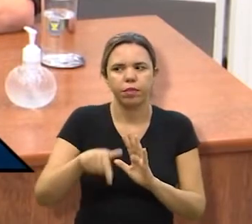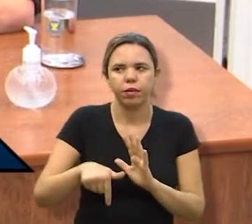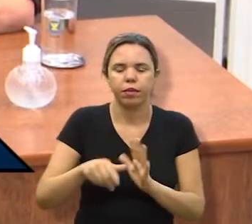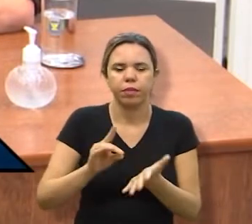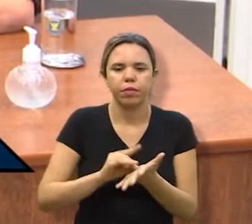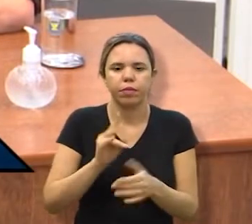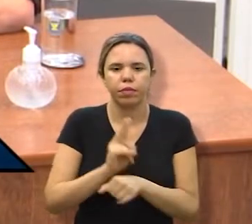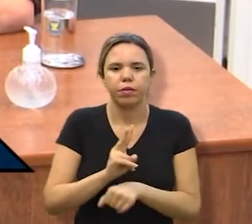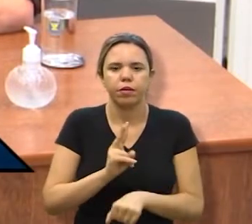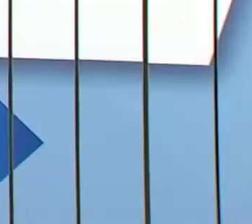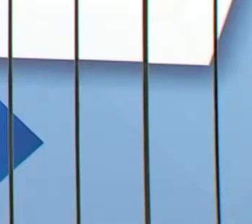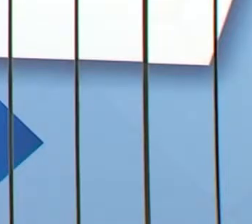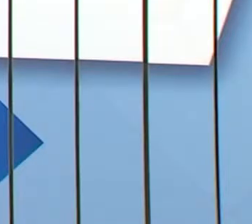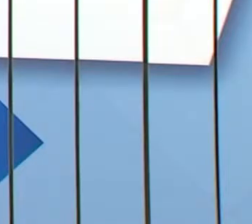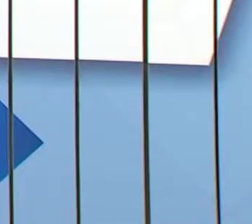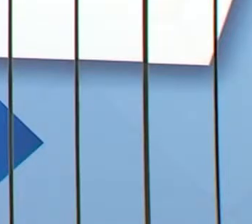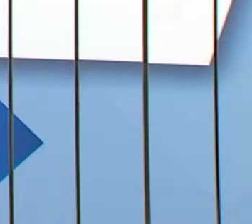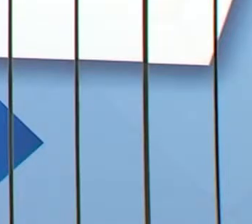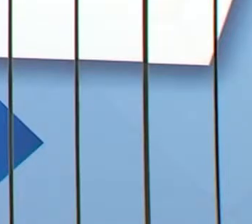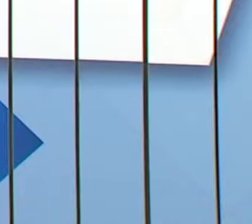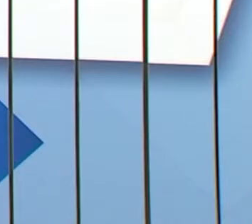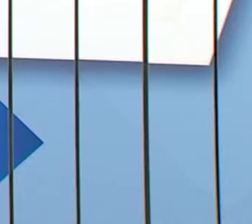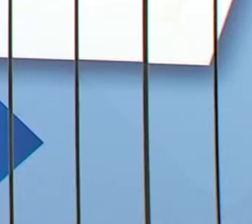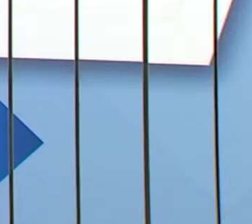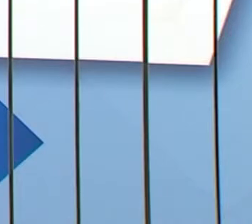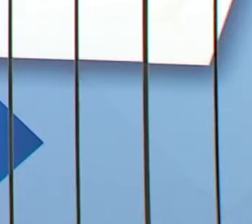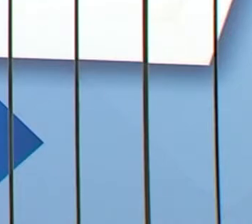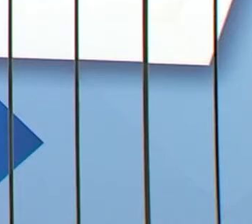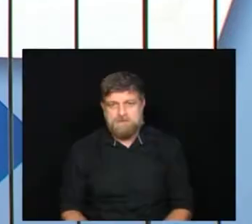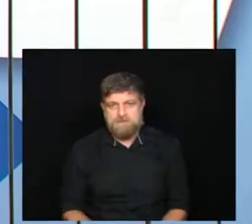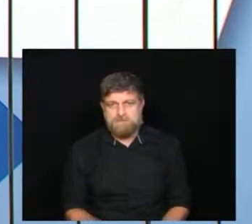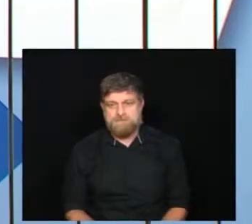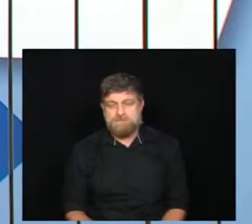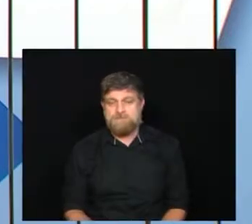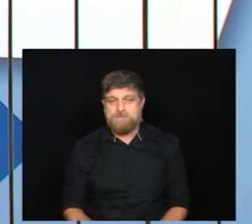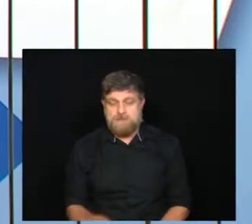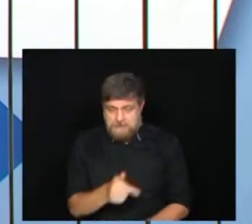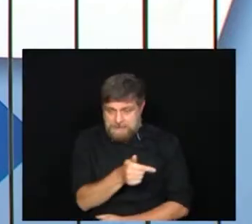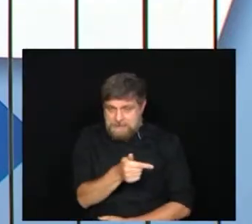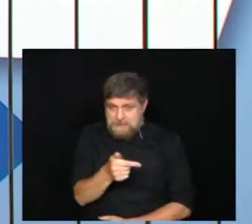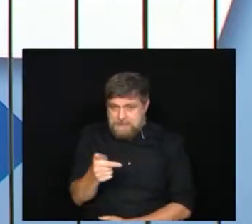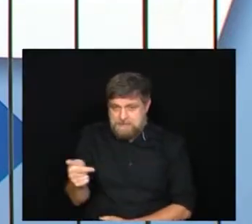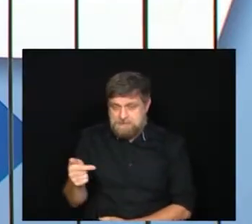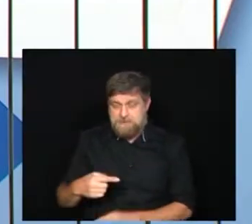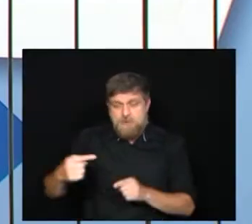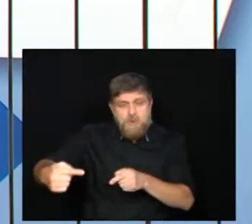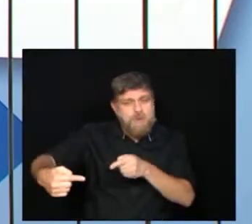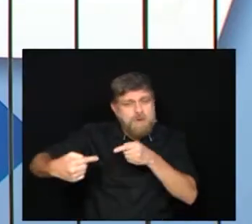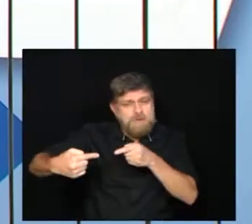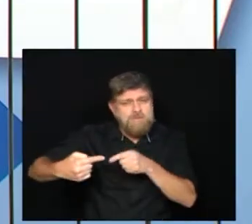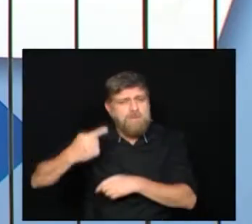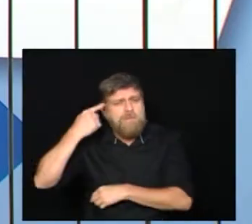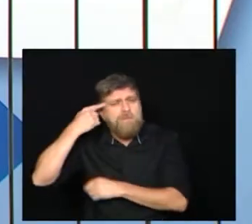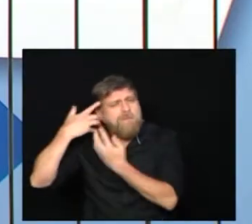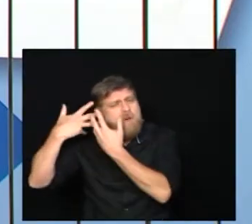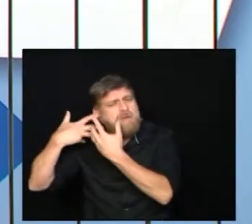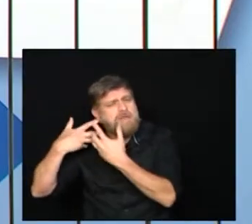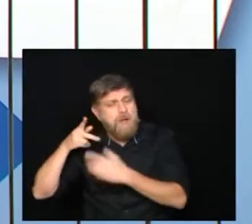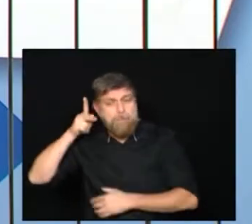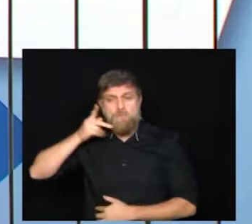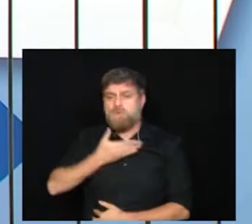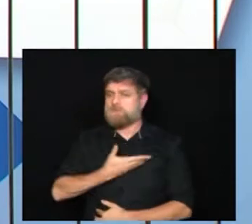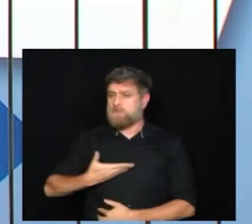ambiental é um fator de proteção. E nesta semana, o desafio de se pensar em